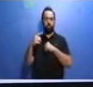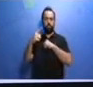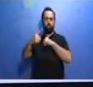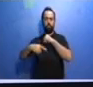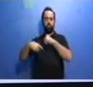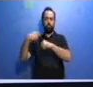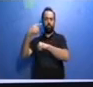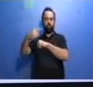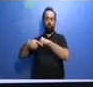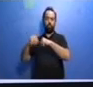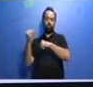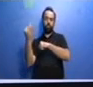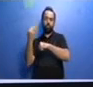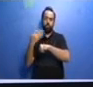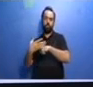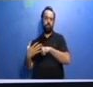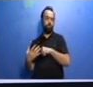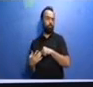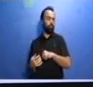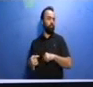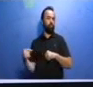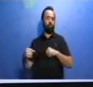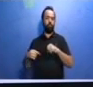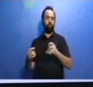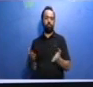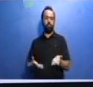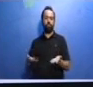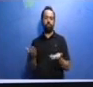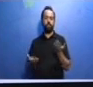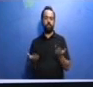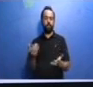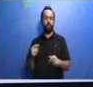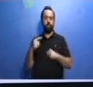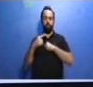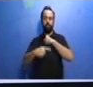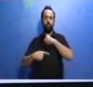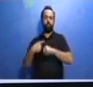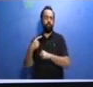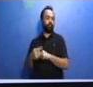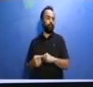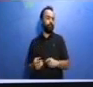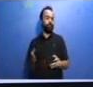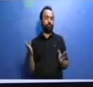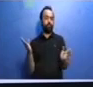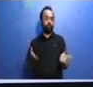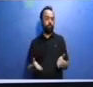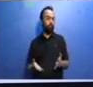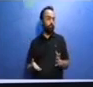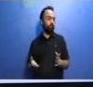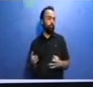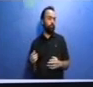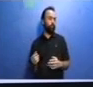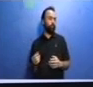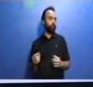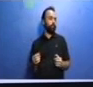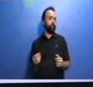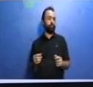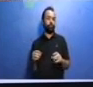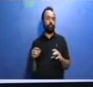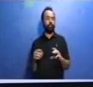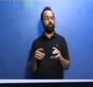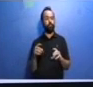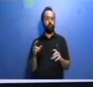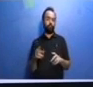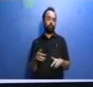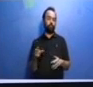eletrônica, temos aqui também a massa atômica. Para a nossa aula de hoje, nós vamos usar somente o símbolo